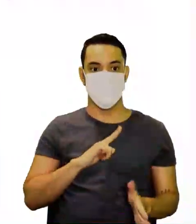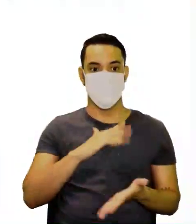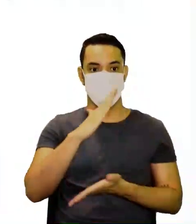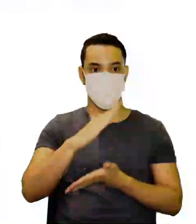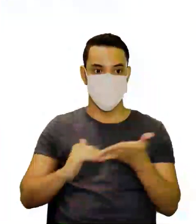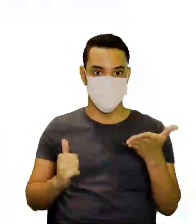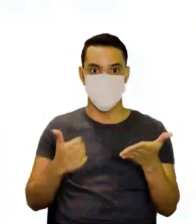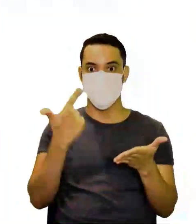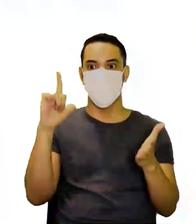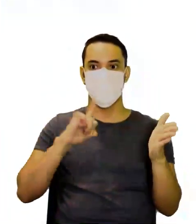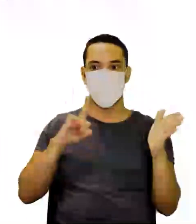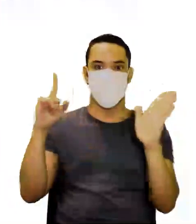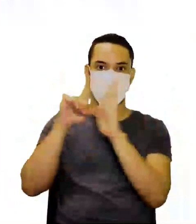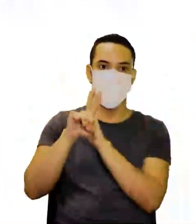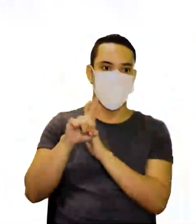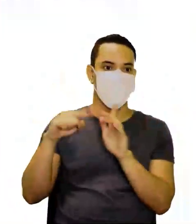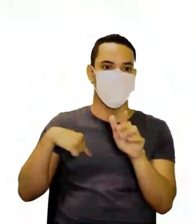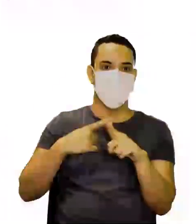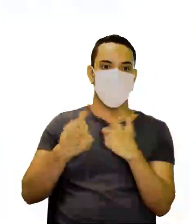questão.